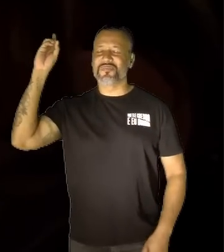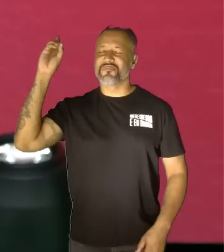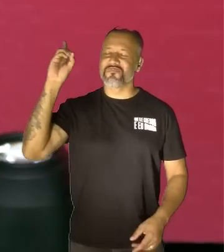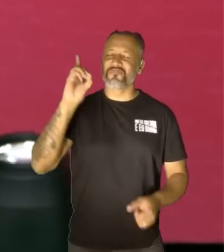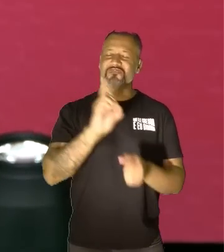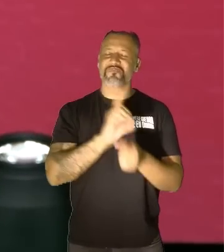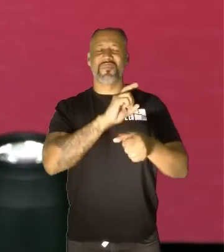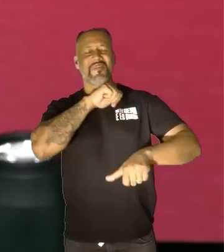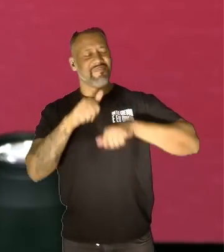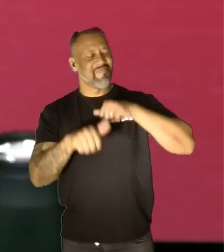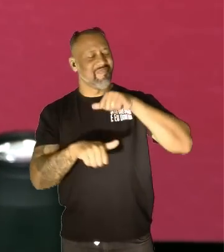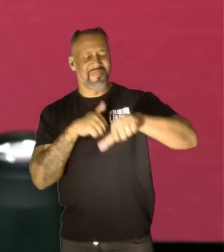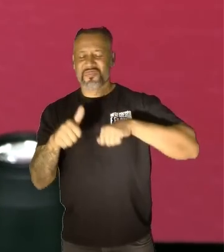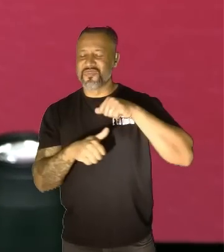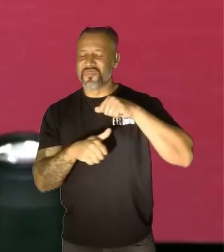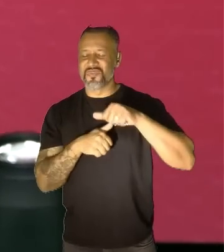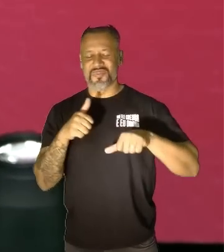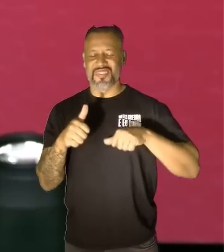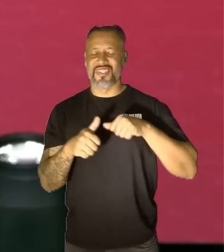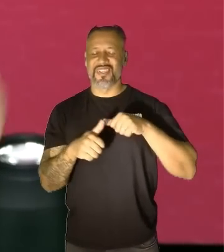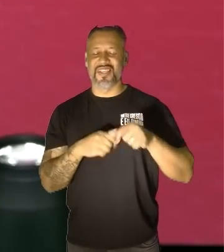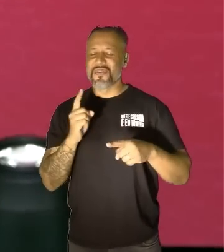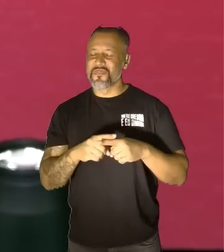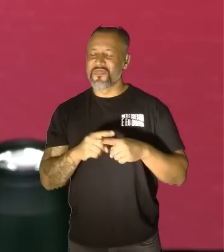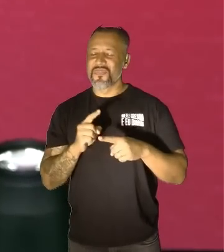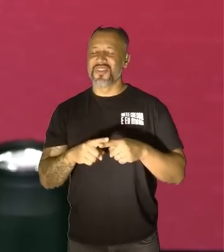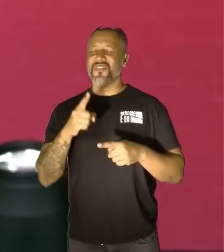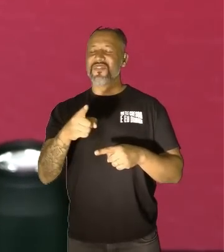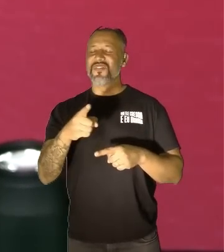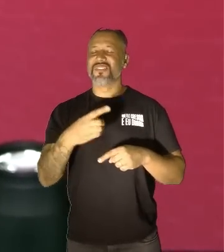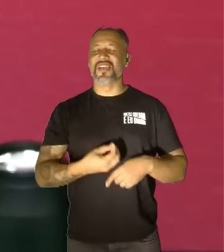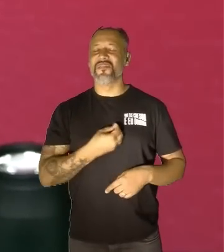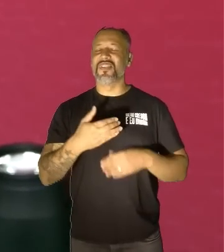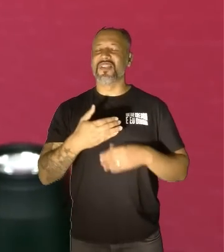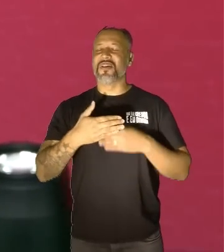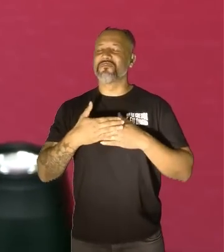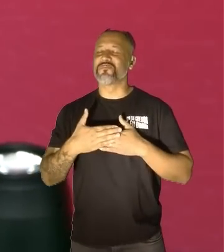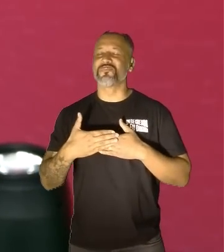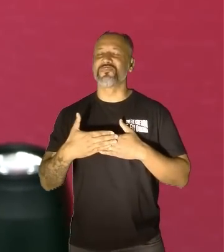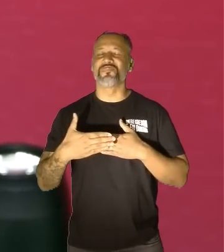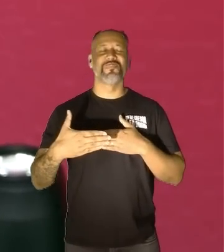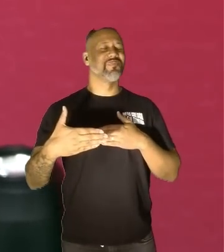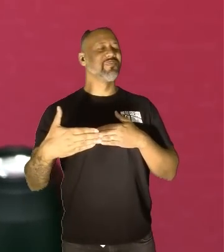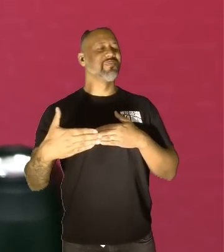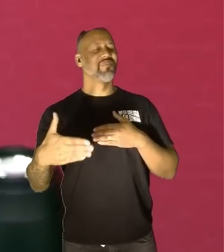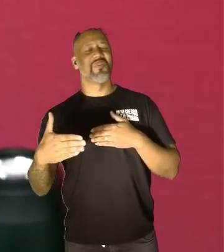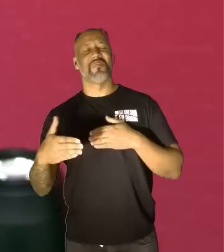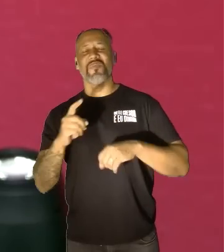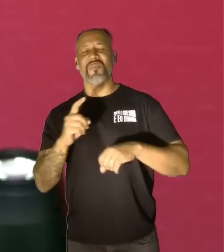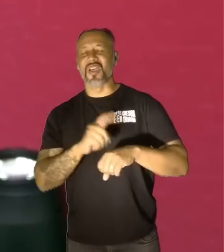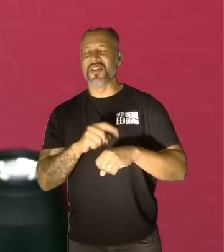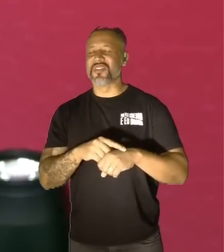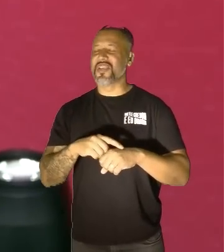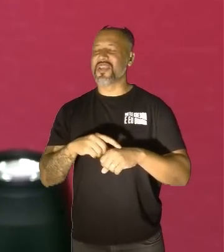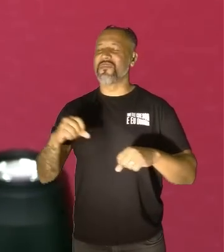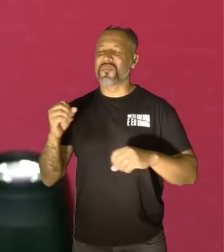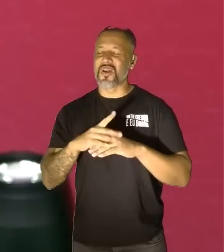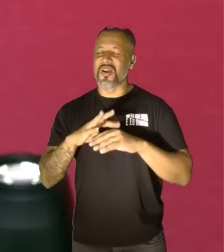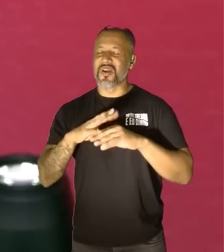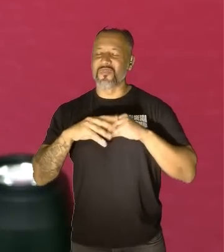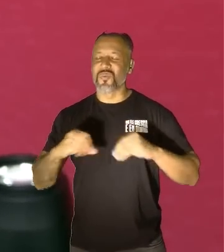errado e vai estabelecer a partir de você um tempo de cura, um tempo de honra, um tempo de